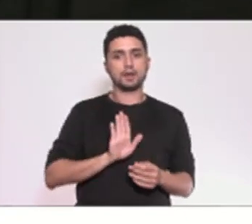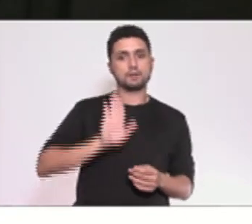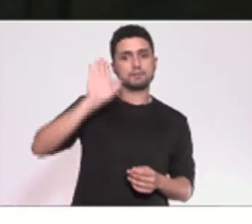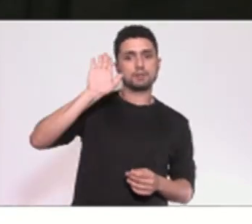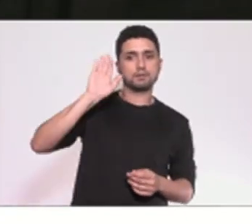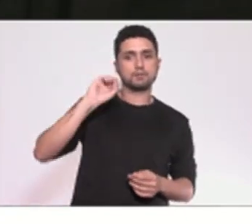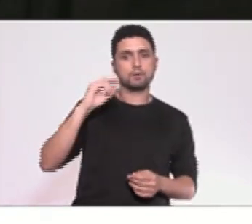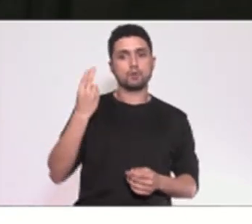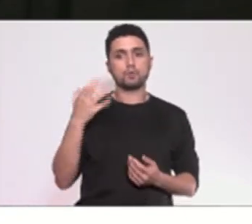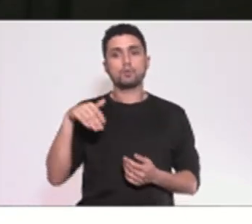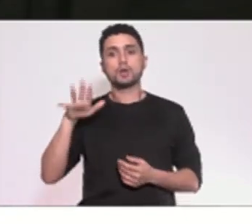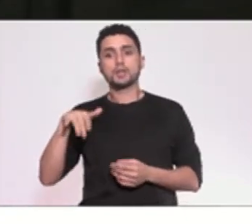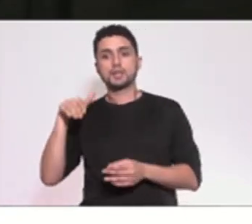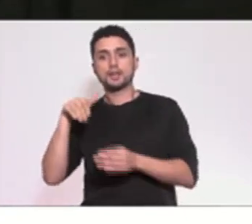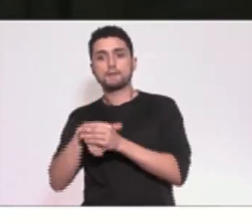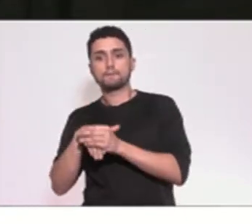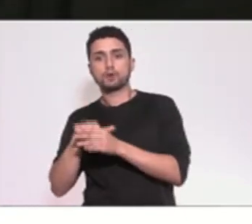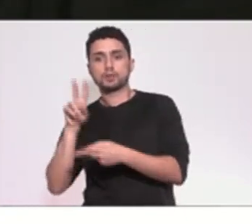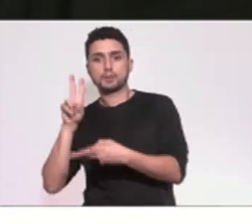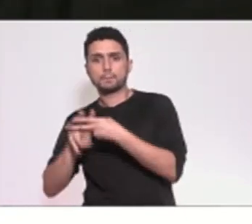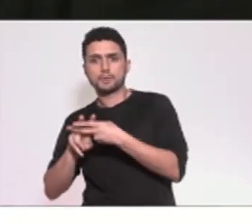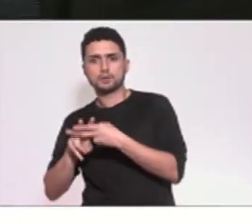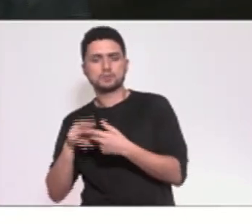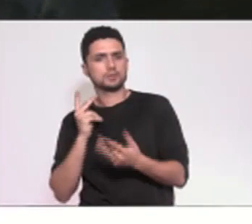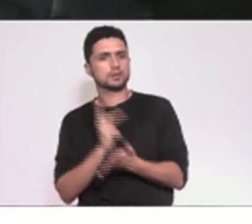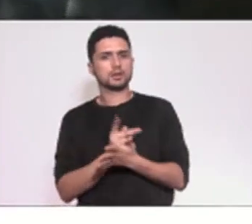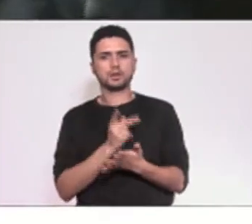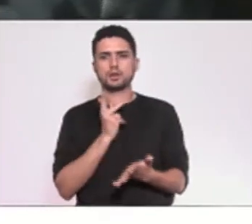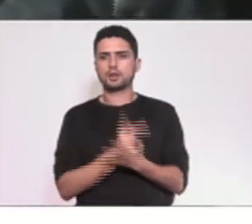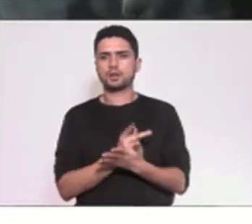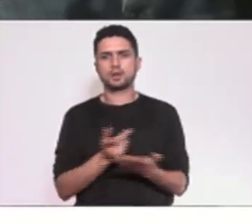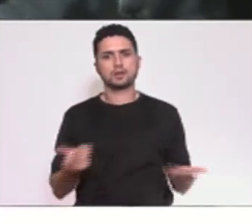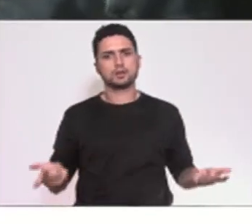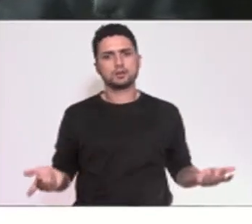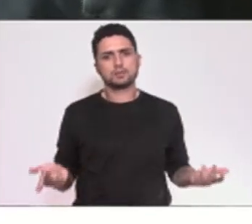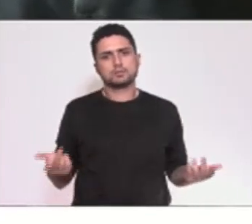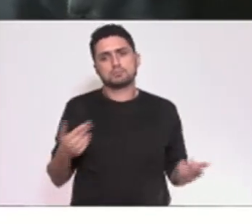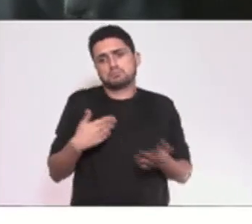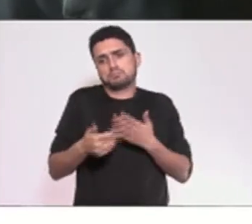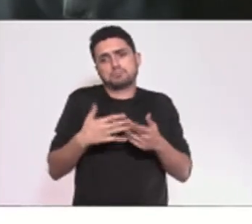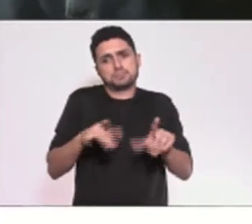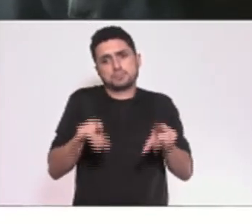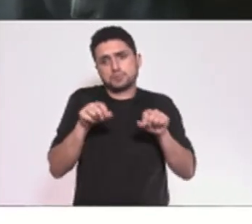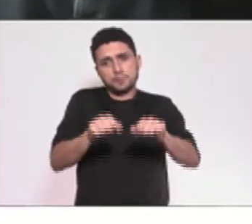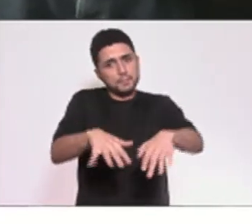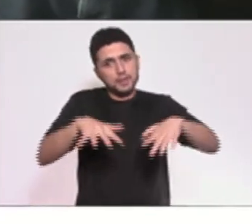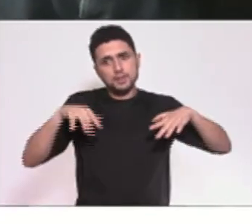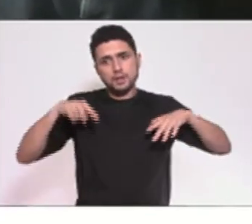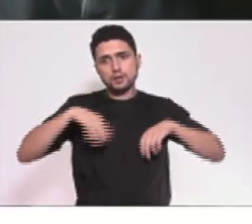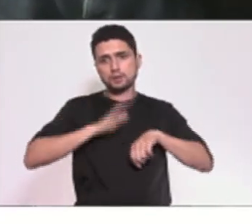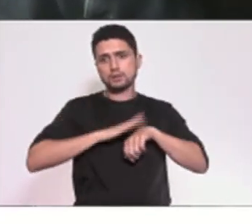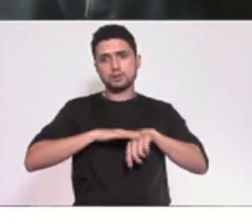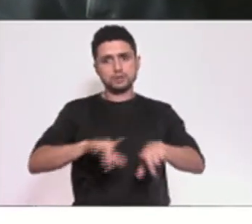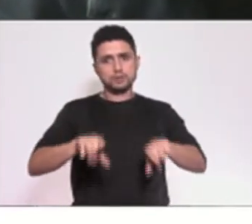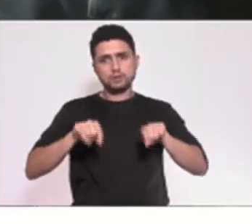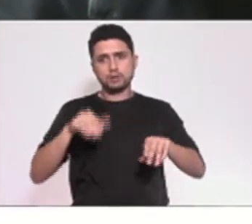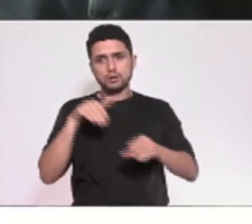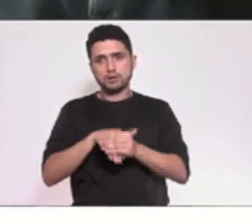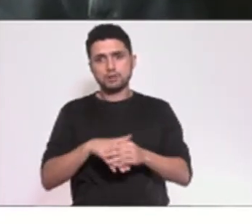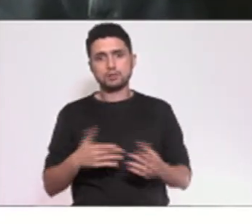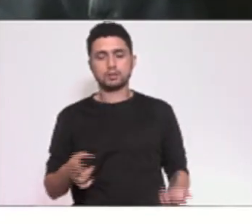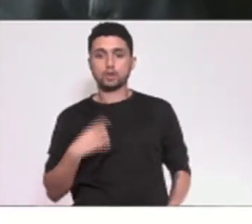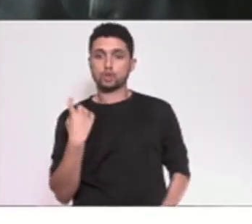parecer pela manutenção. Está errado. De qualquer jeito, a decisão ia ser do plenário. O nosso